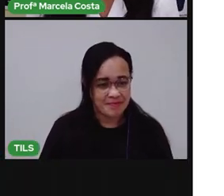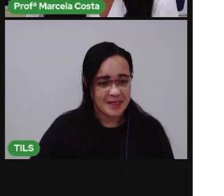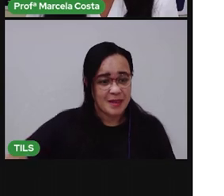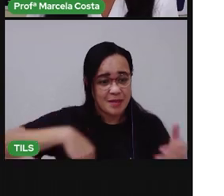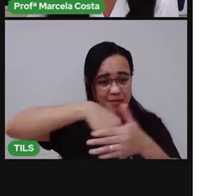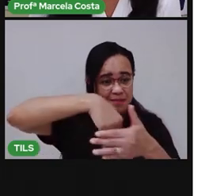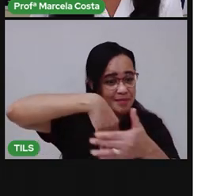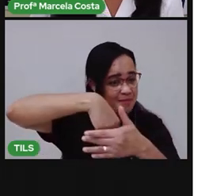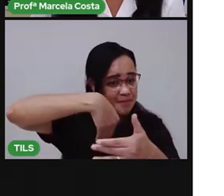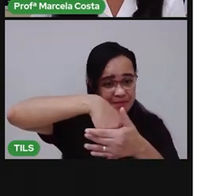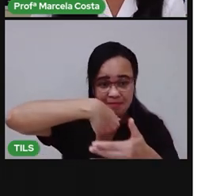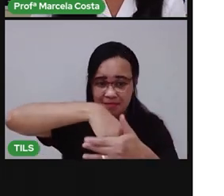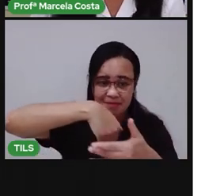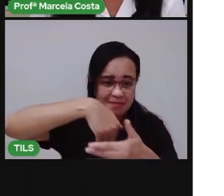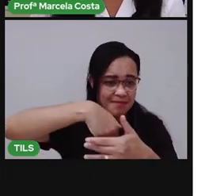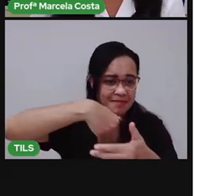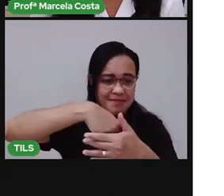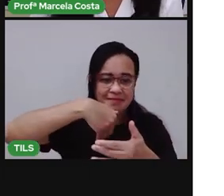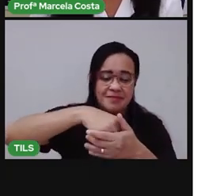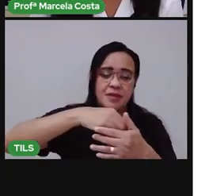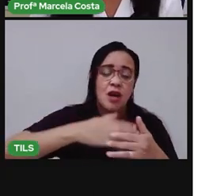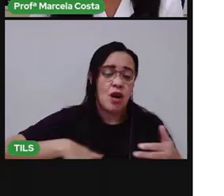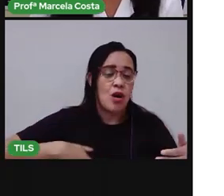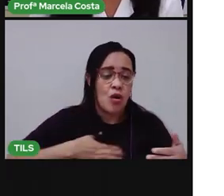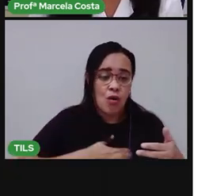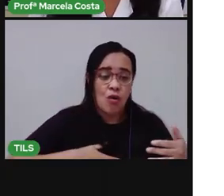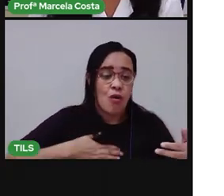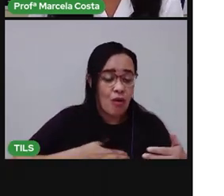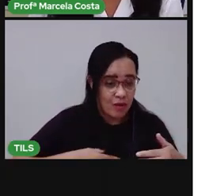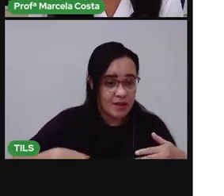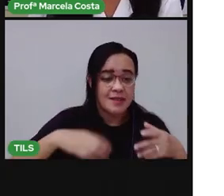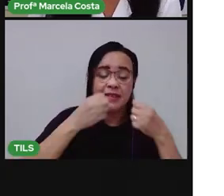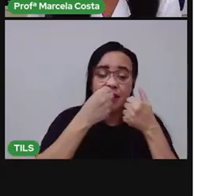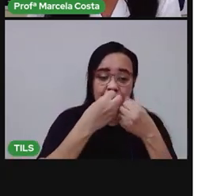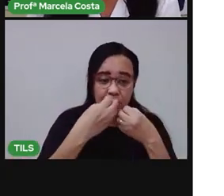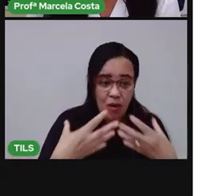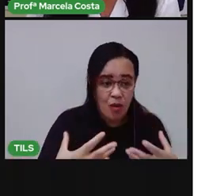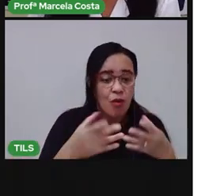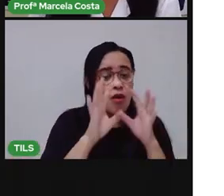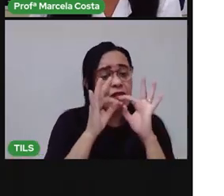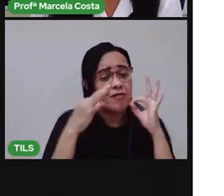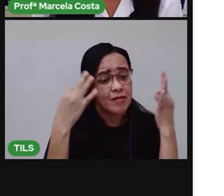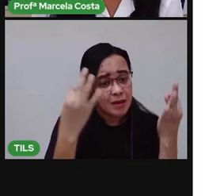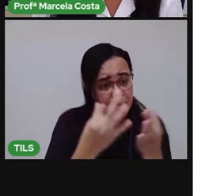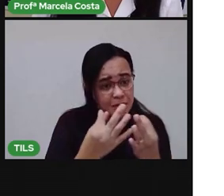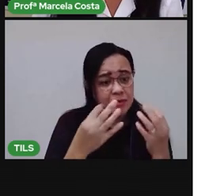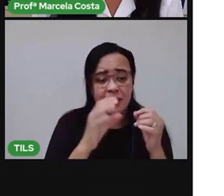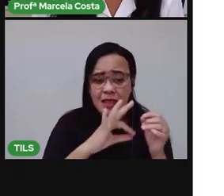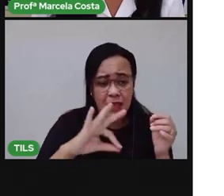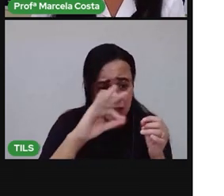Jogar bola é uma atividade de lazer que pode ser feito em família.